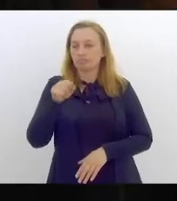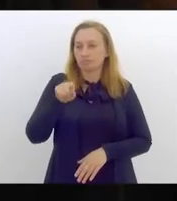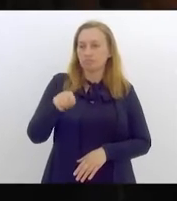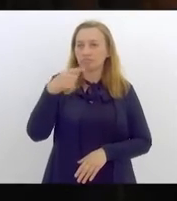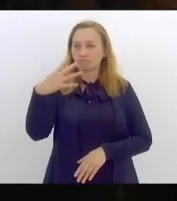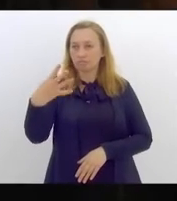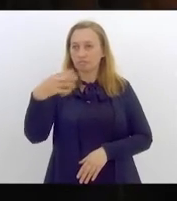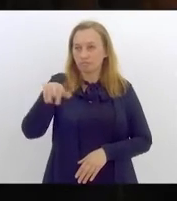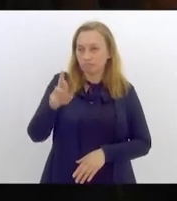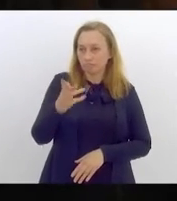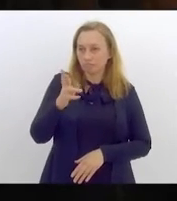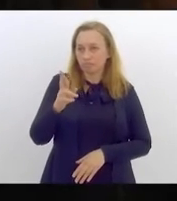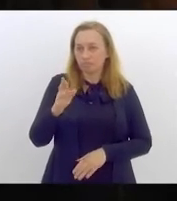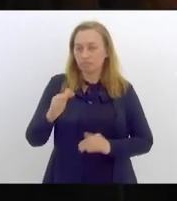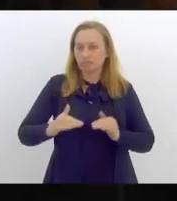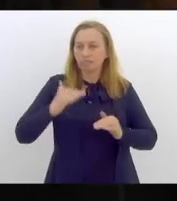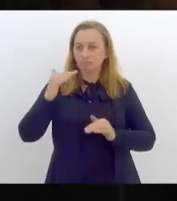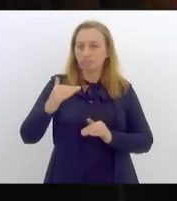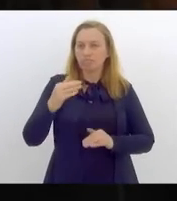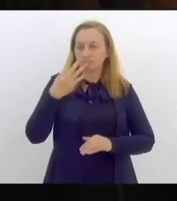bilhões, superior em